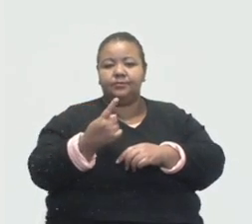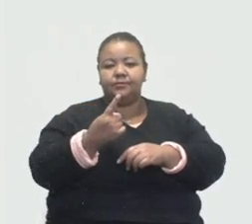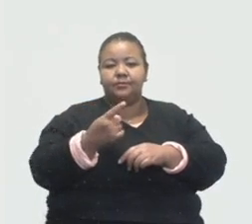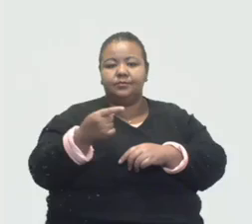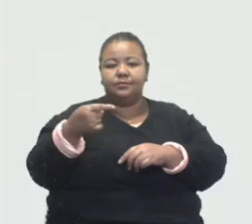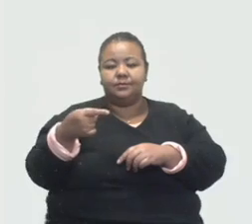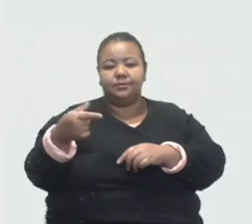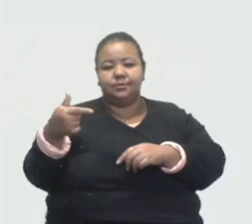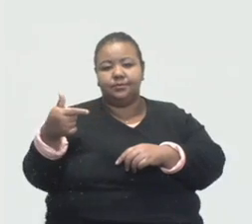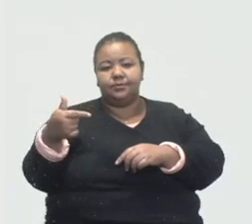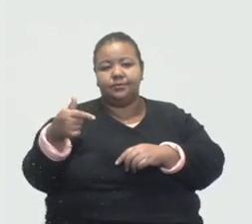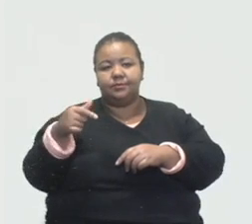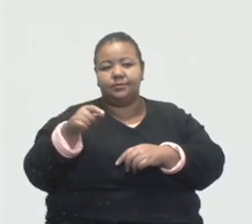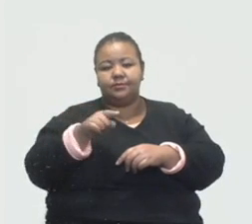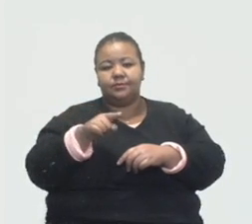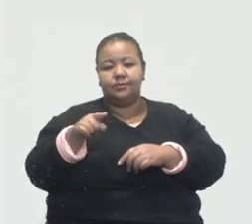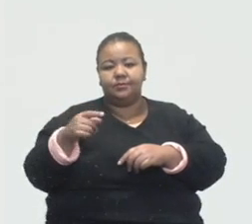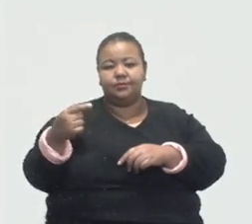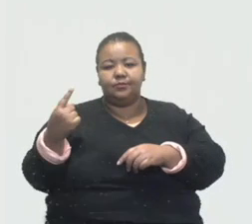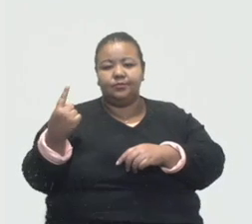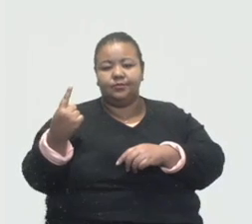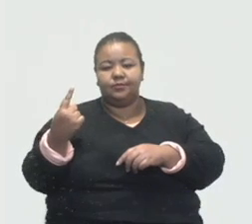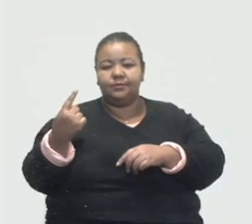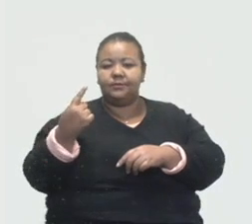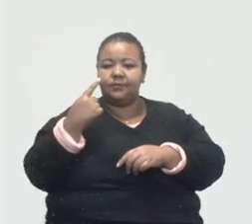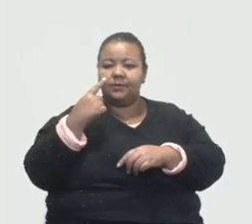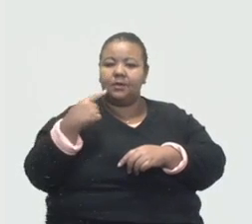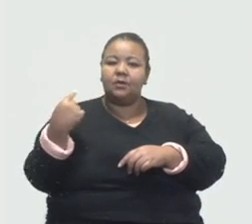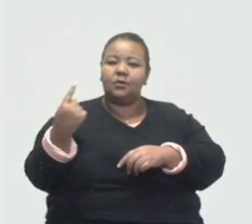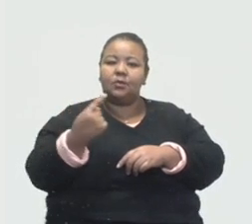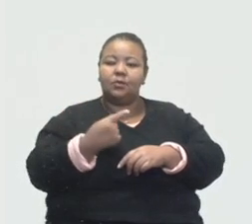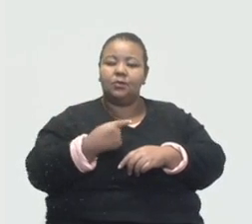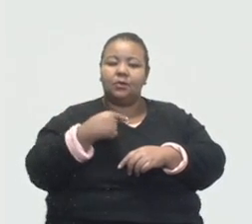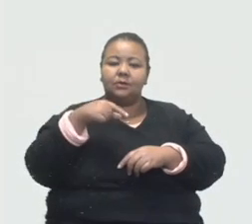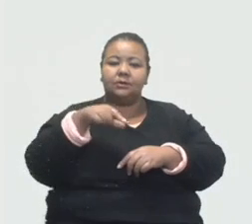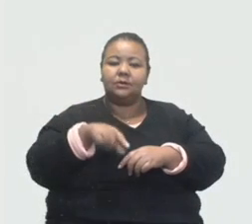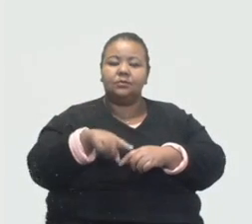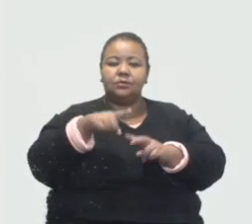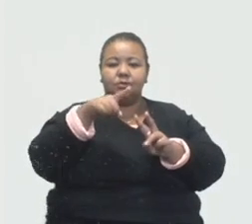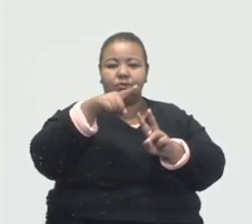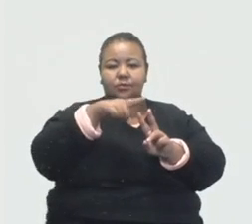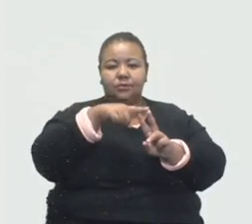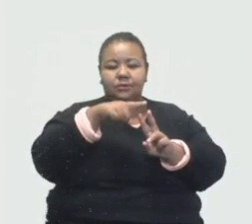2, menos 1. Então, note que nós temos aqui um vetor do